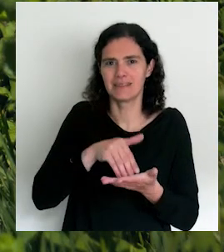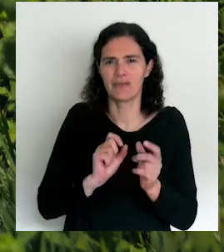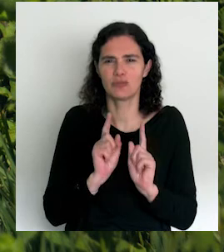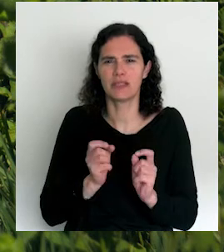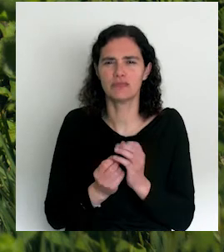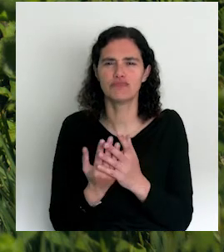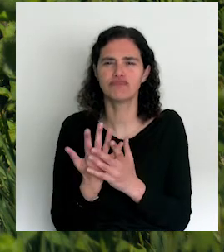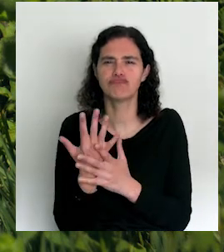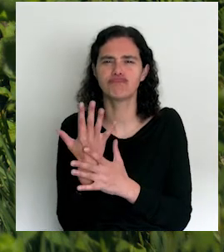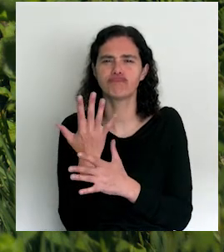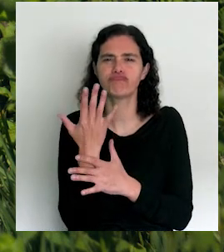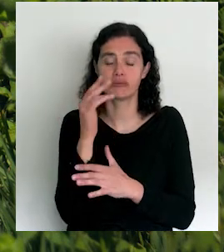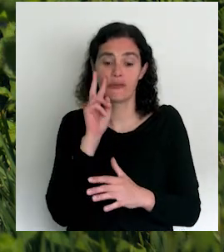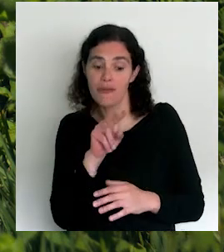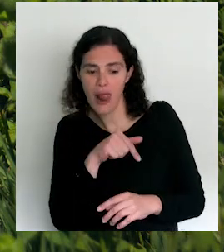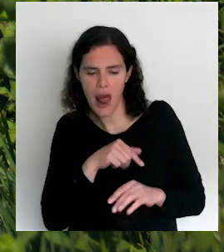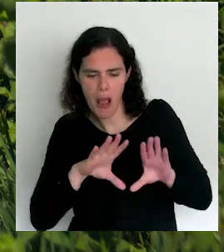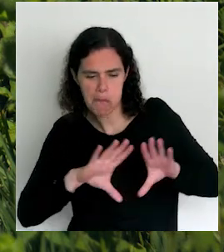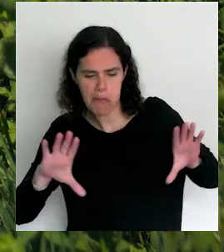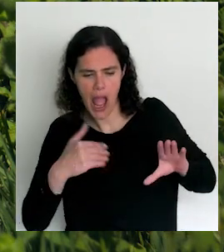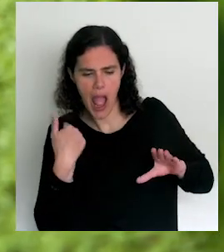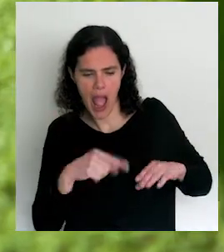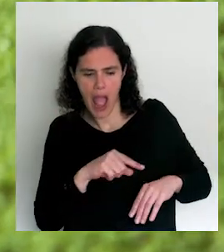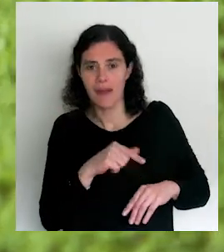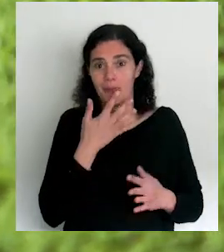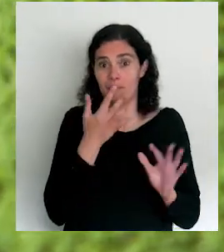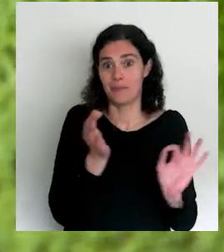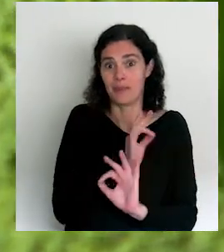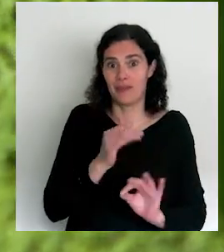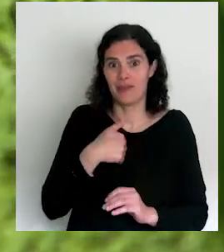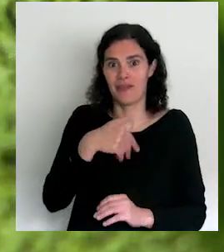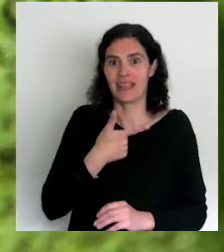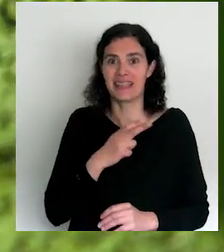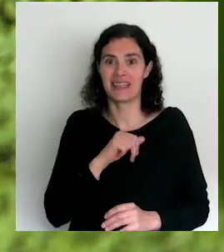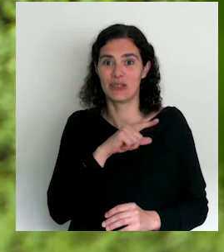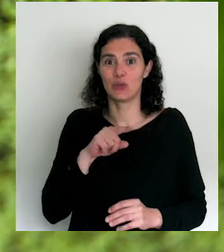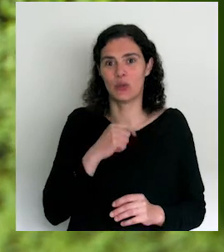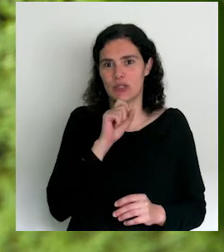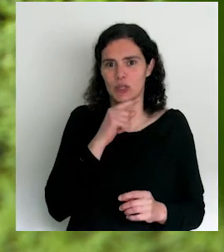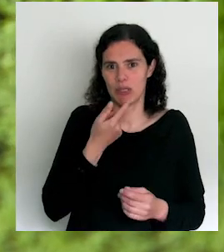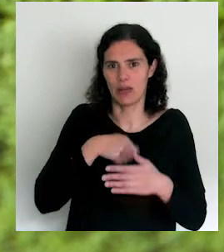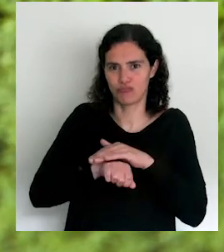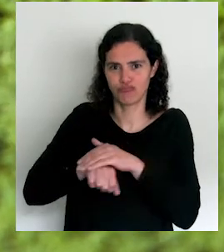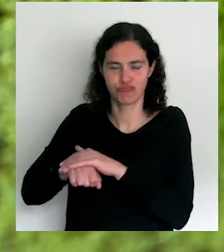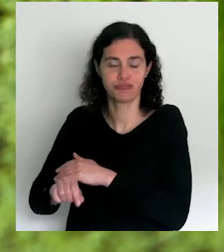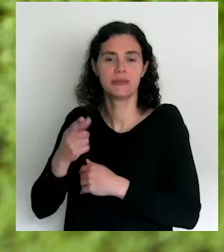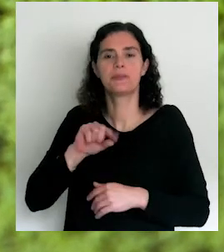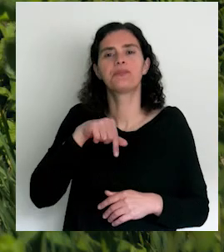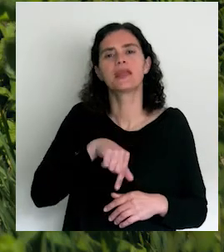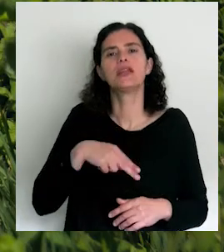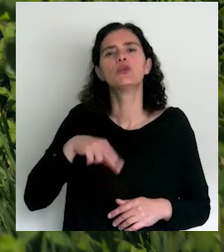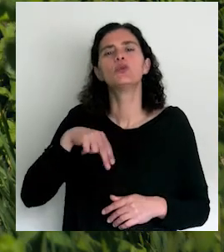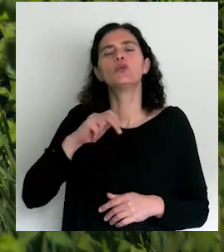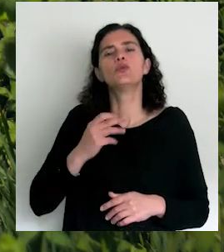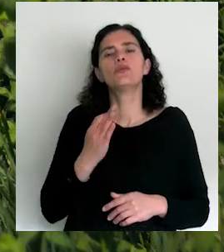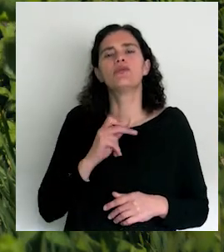bem no Parque de Serralves e já se vê ali uma massa submersa grande, que certamente será uma maravilha para os tritões se reproduzirem. Temos também